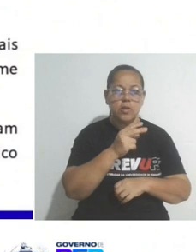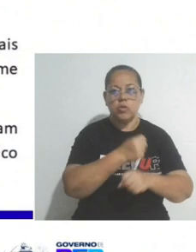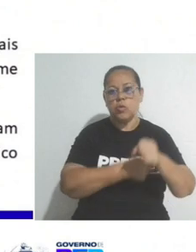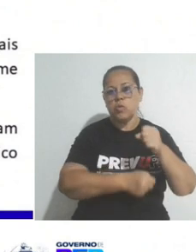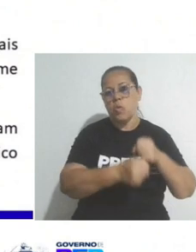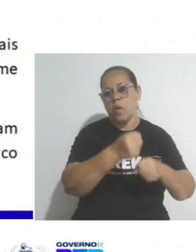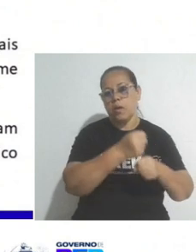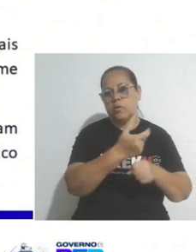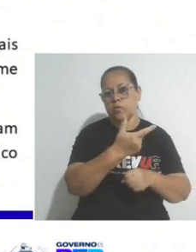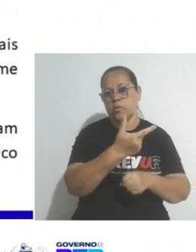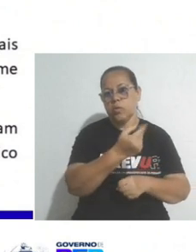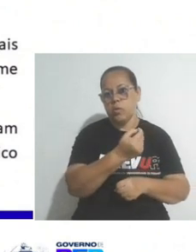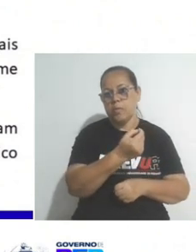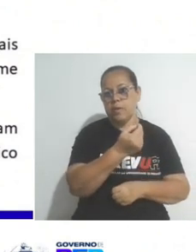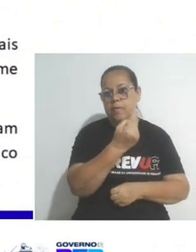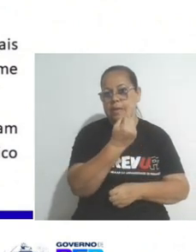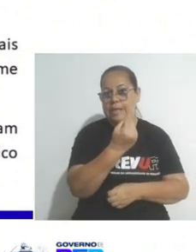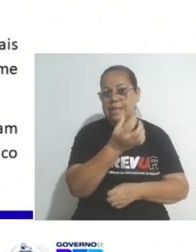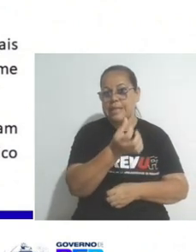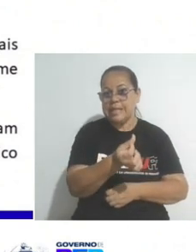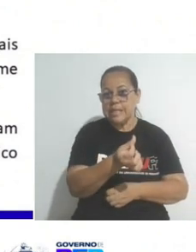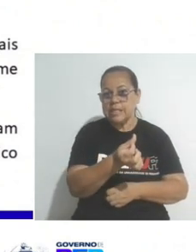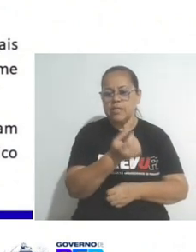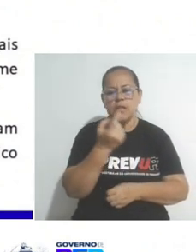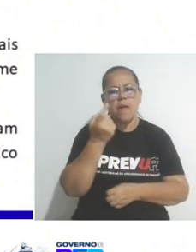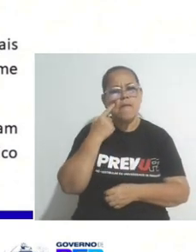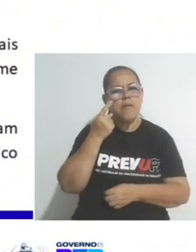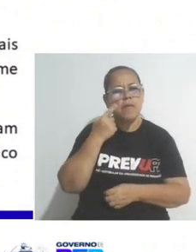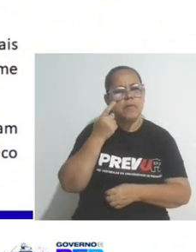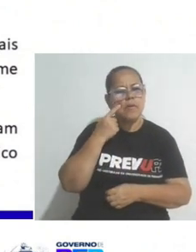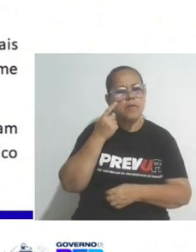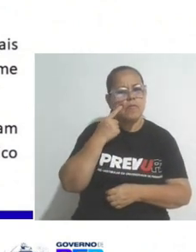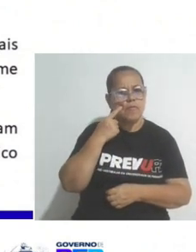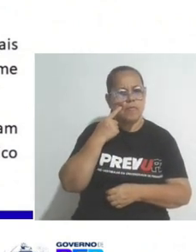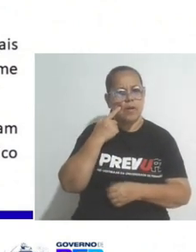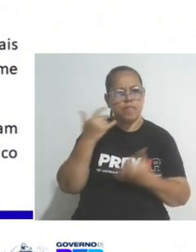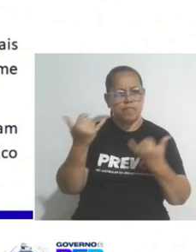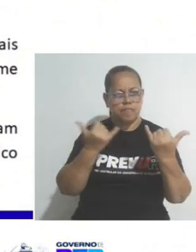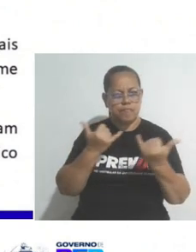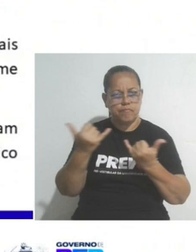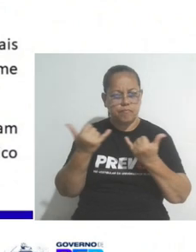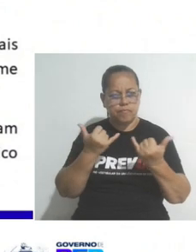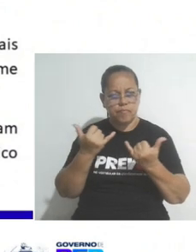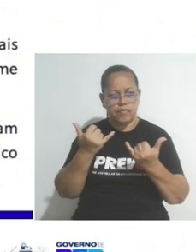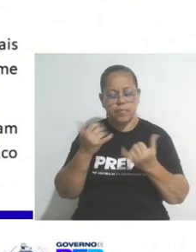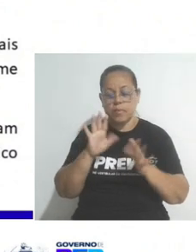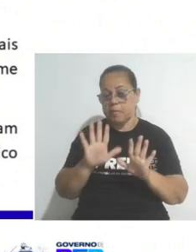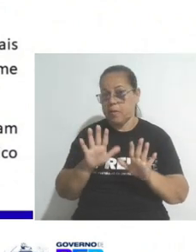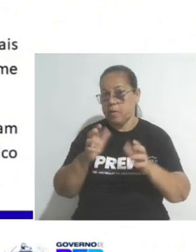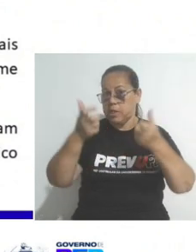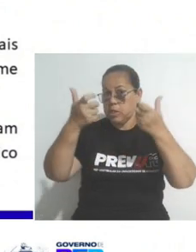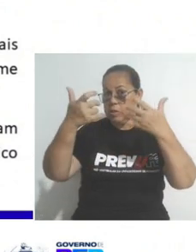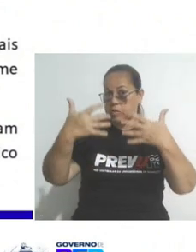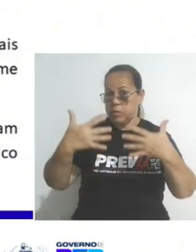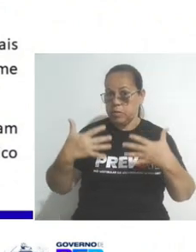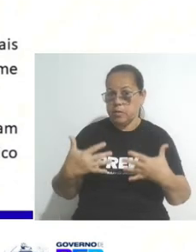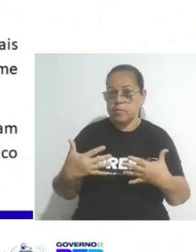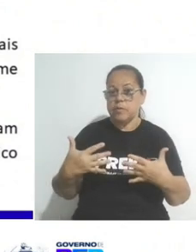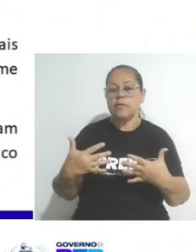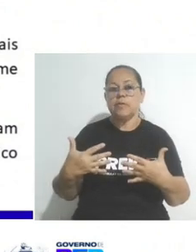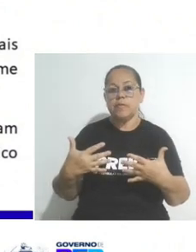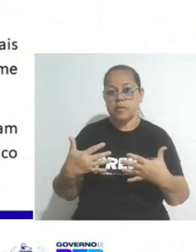então vamos lá aos nossos dados ele está nos dizendo aqui no